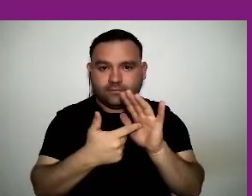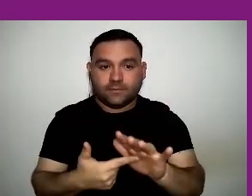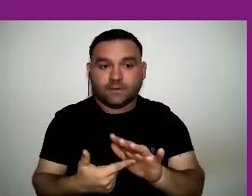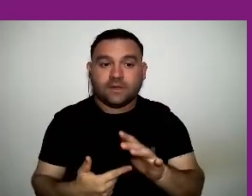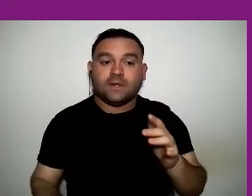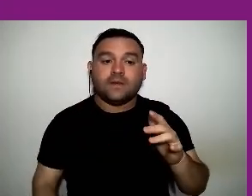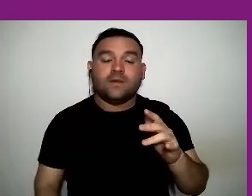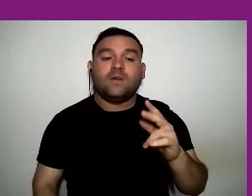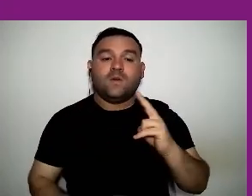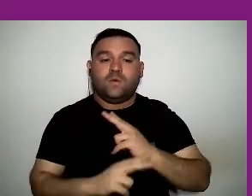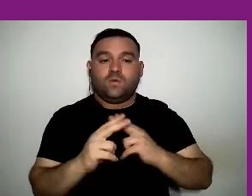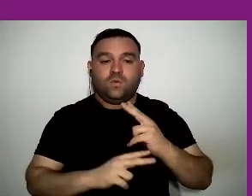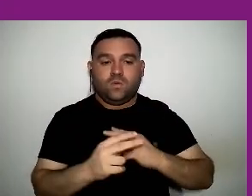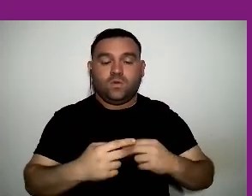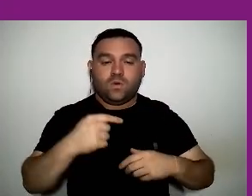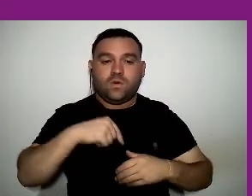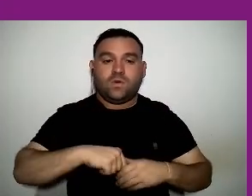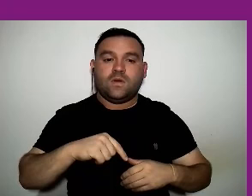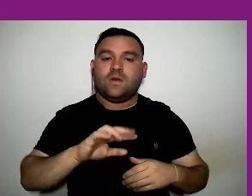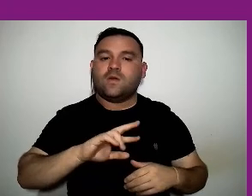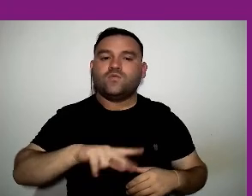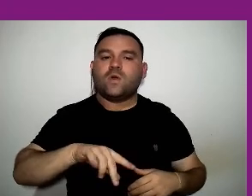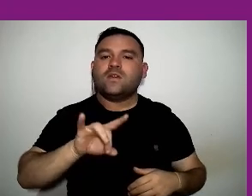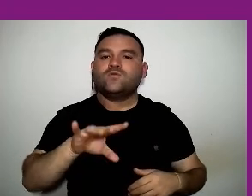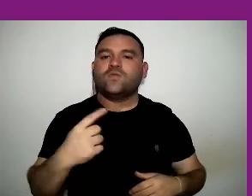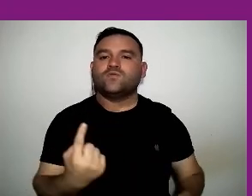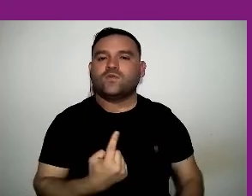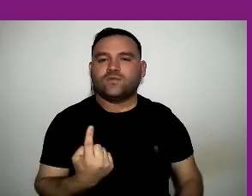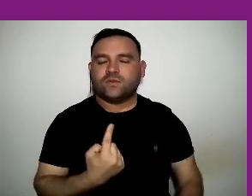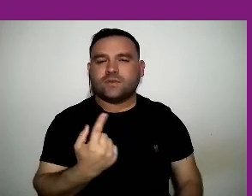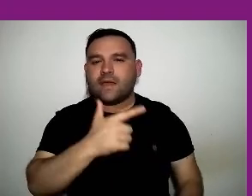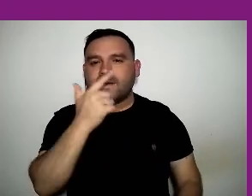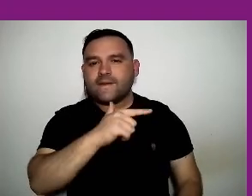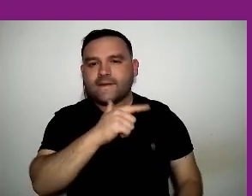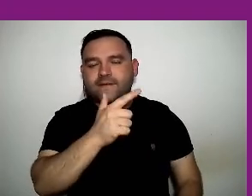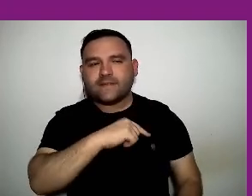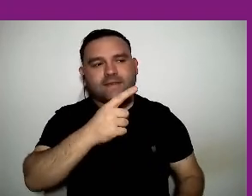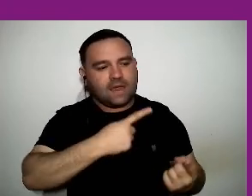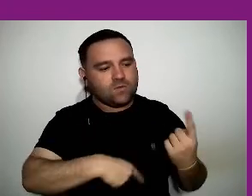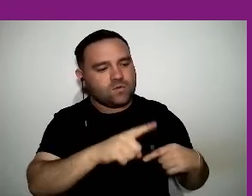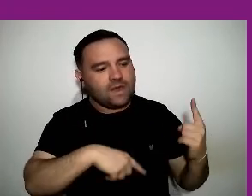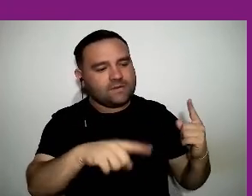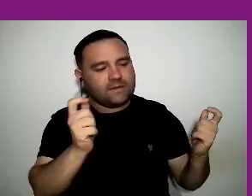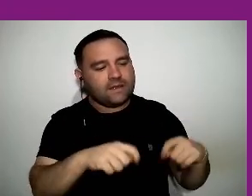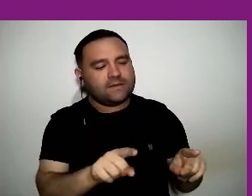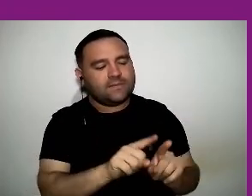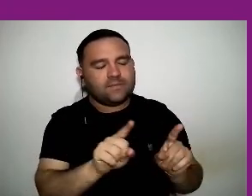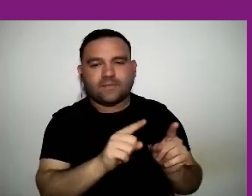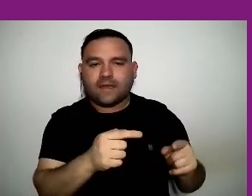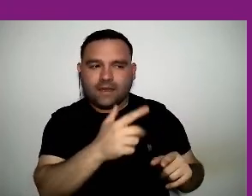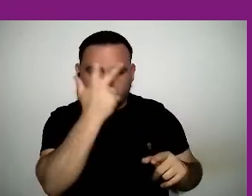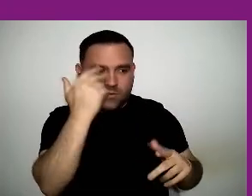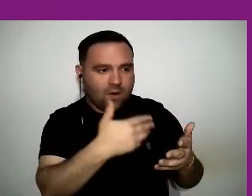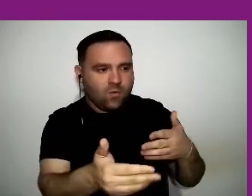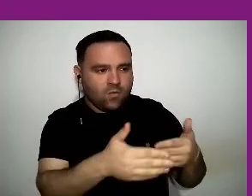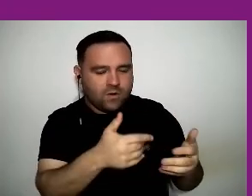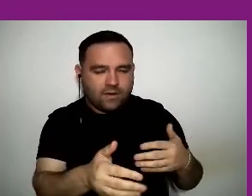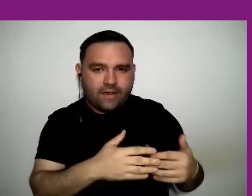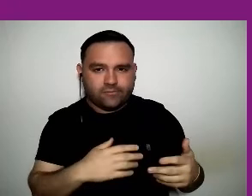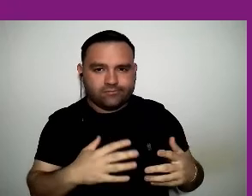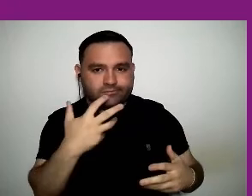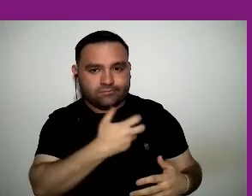modo ventilatório não é por si só o que garante o sucesso em qualquer situação do paciente que está